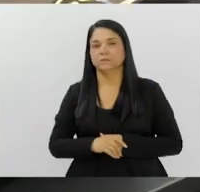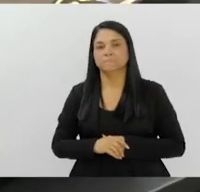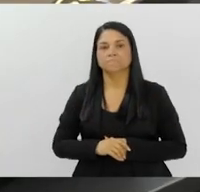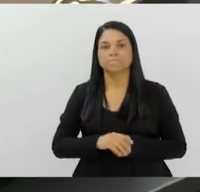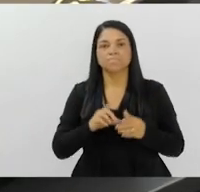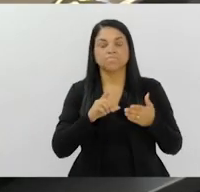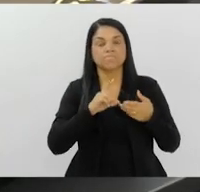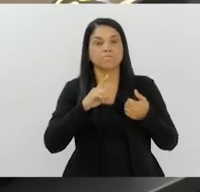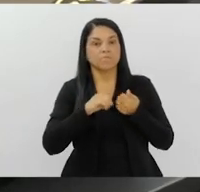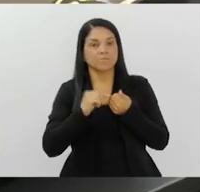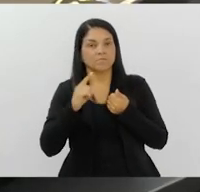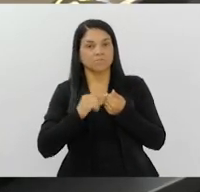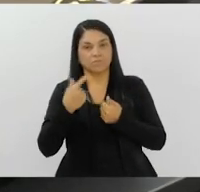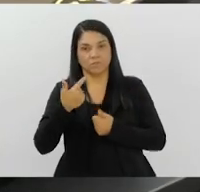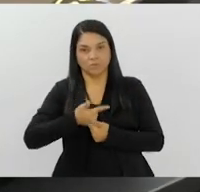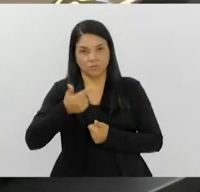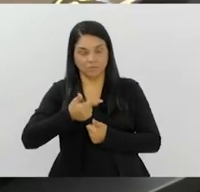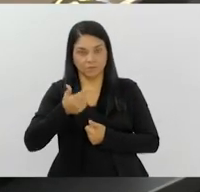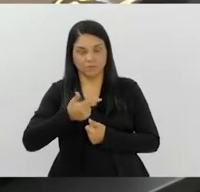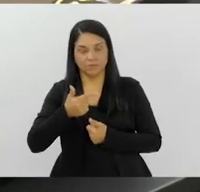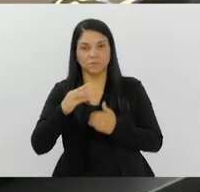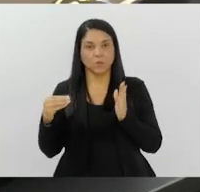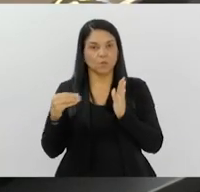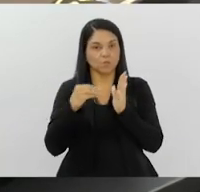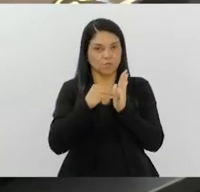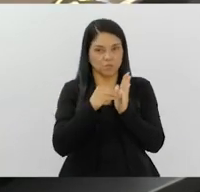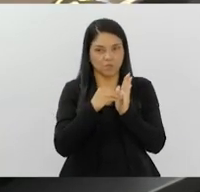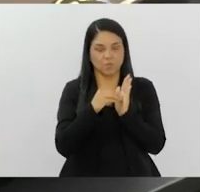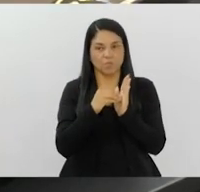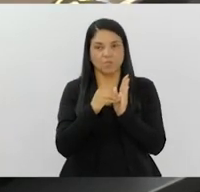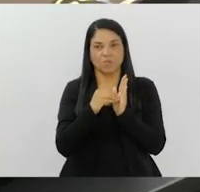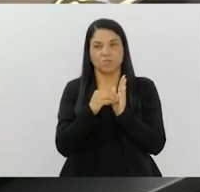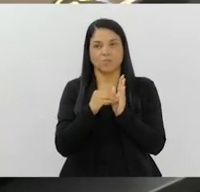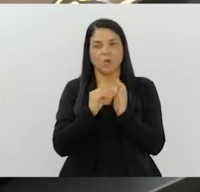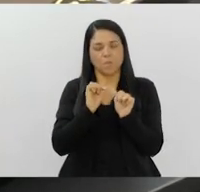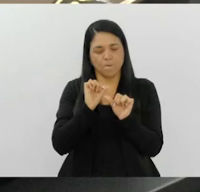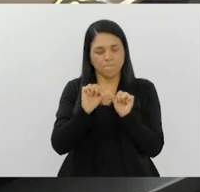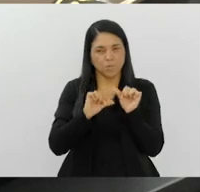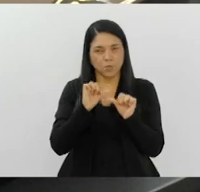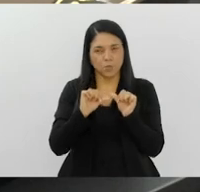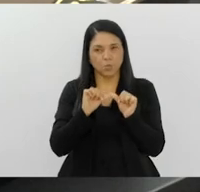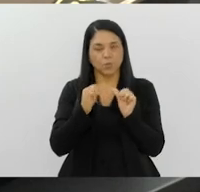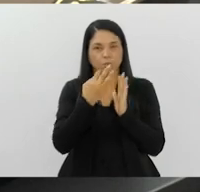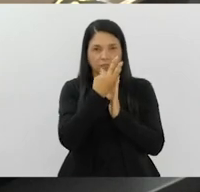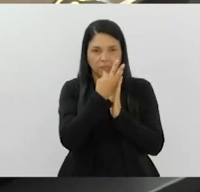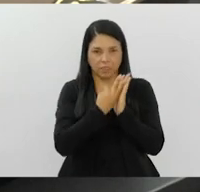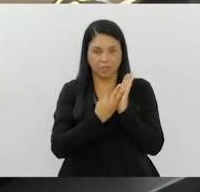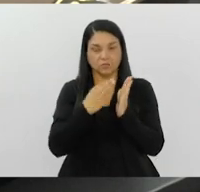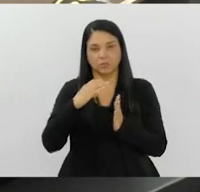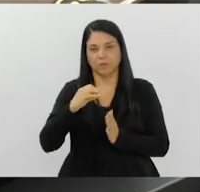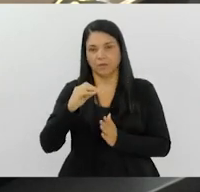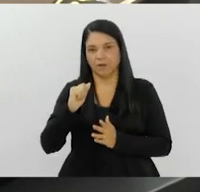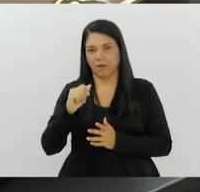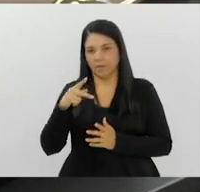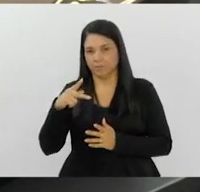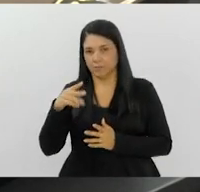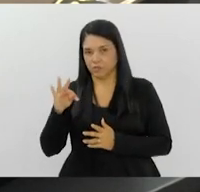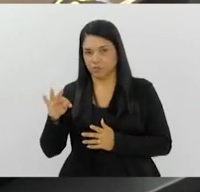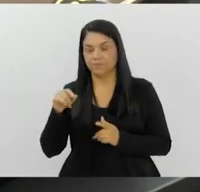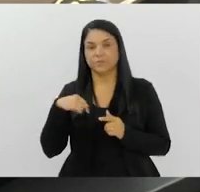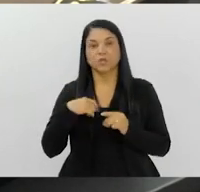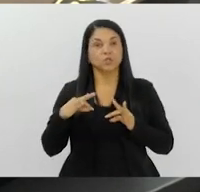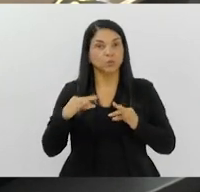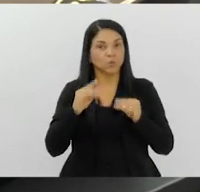no artigo sego a gente colocou eh a gente mudou um pouco o texto do capot também tava escrito assim todos os